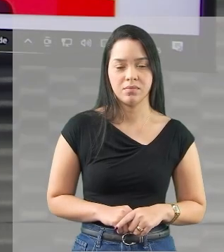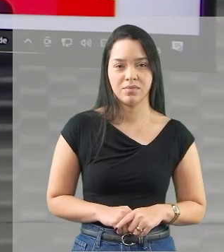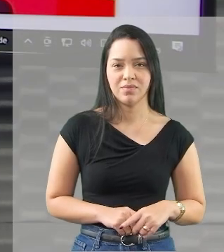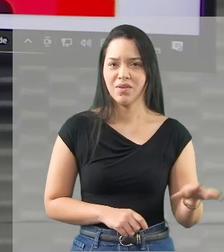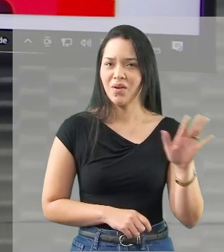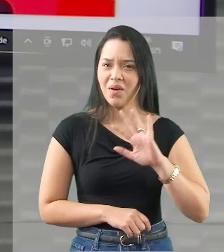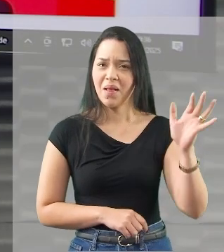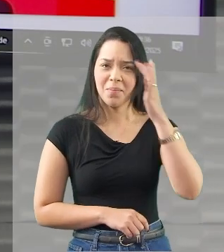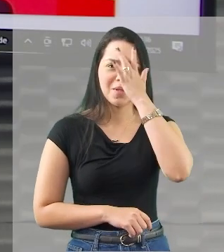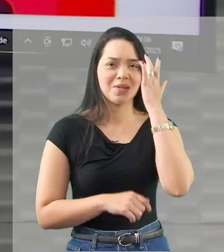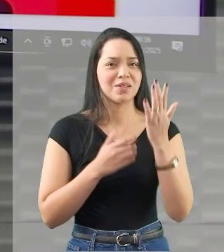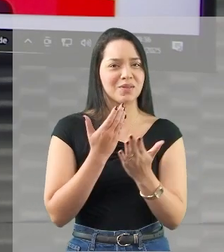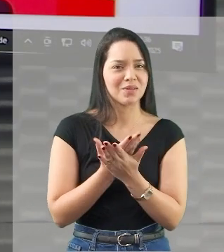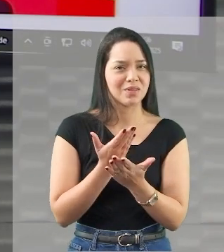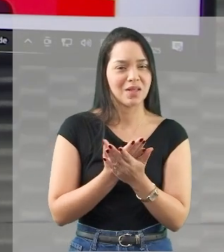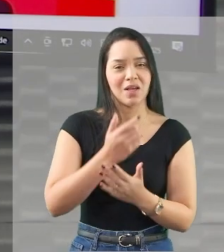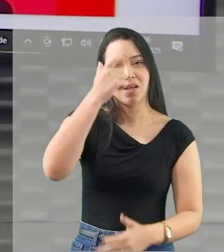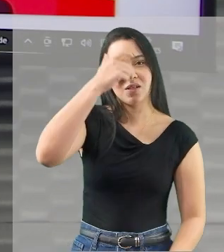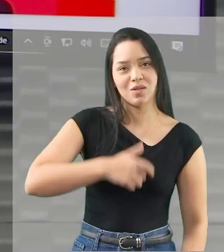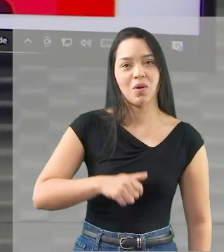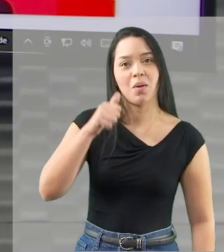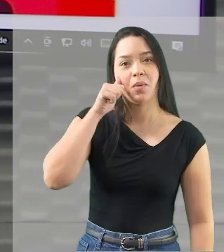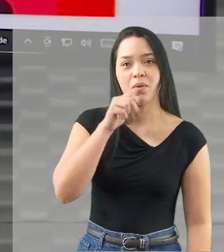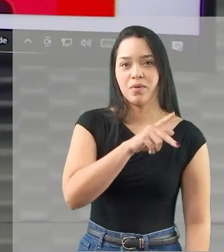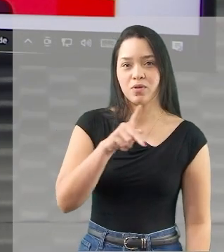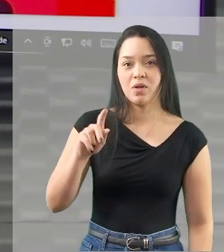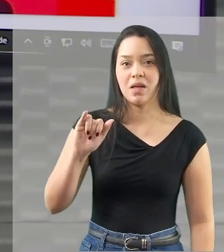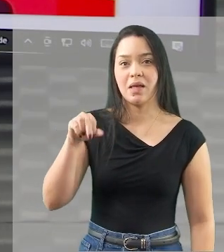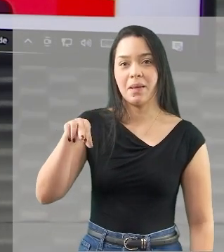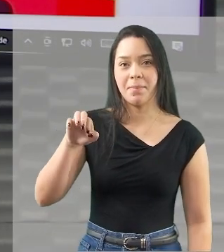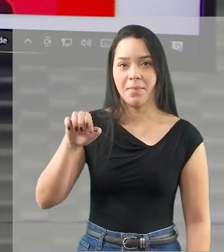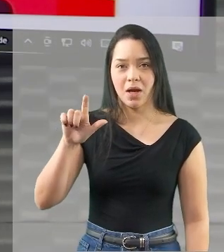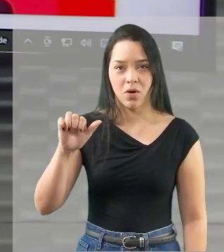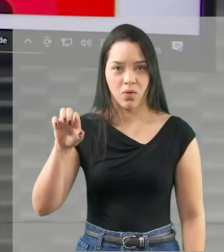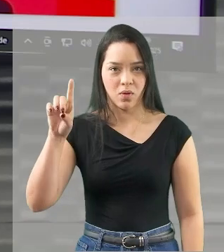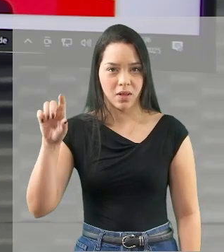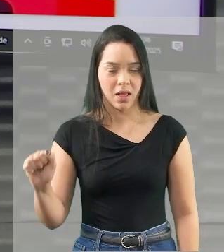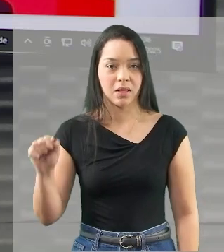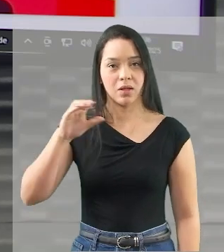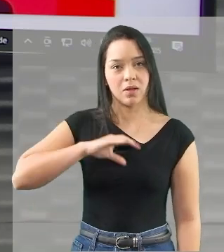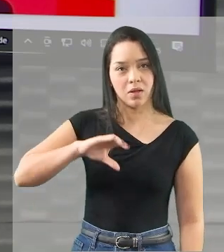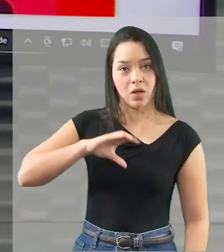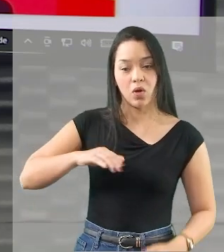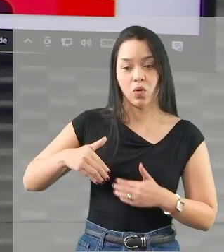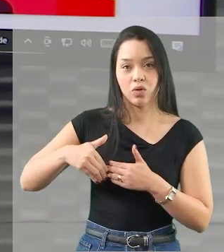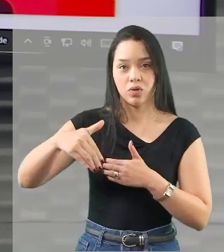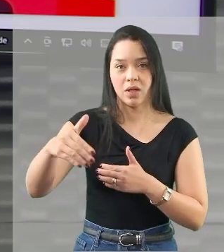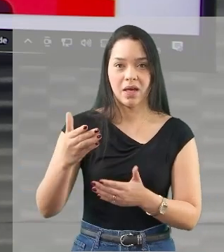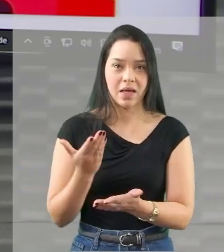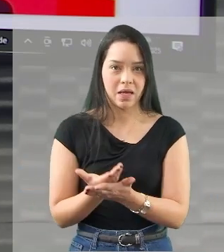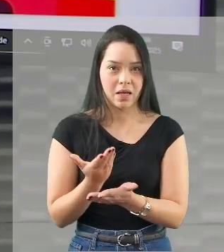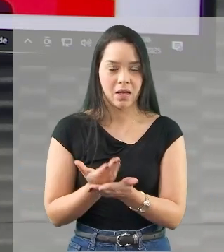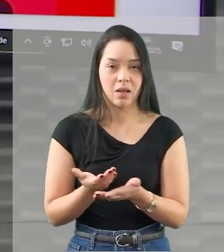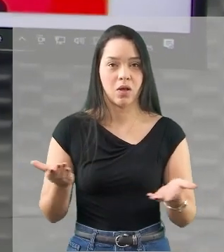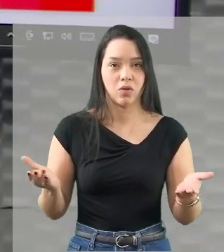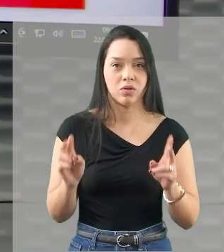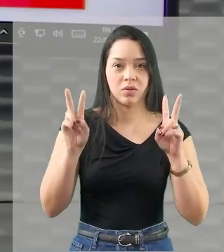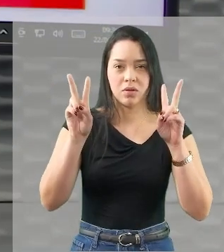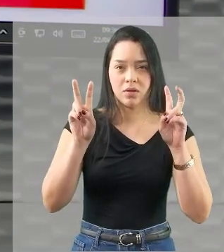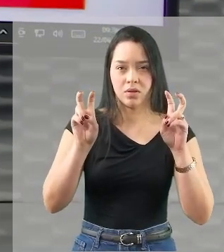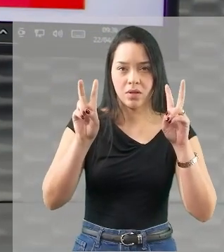Olá, estudantes! Sou professora Imaculada, sou professora de língua portuguesa e a gente vai continuar nossas aulas. Hoje a gente vai trabalhar